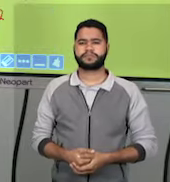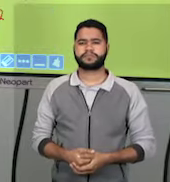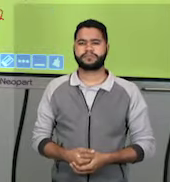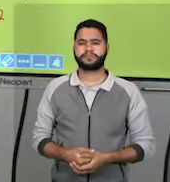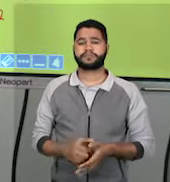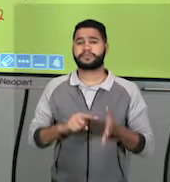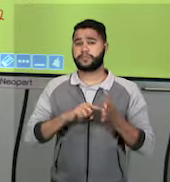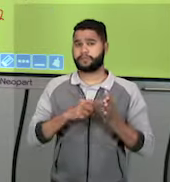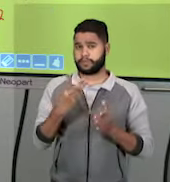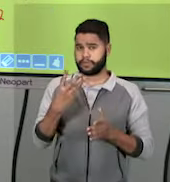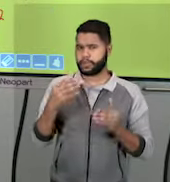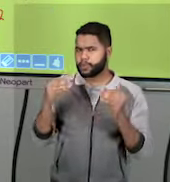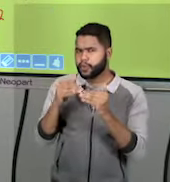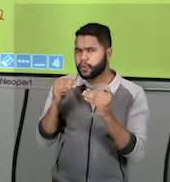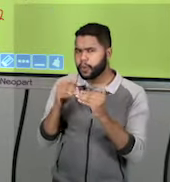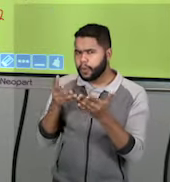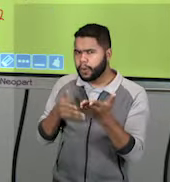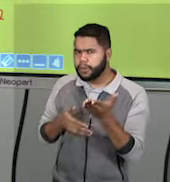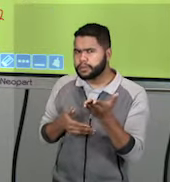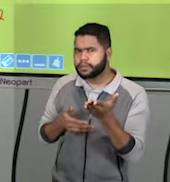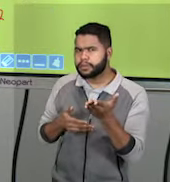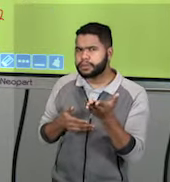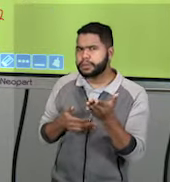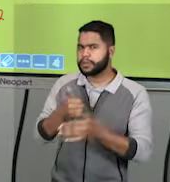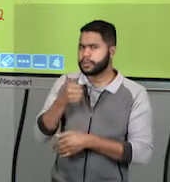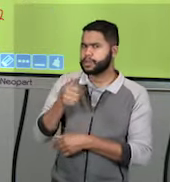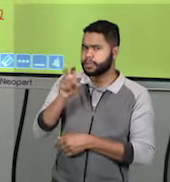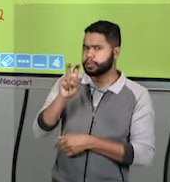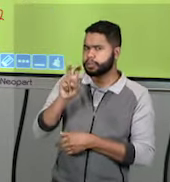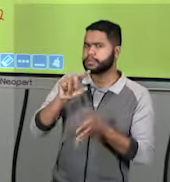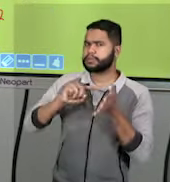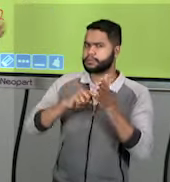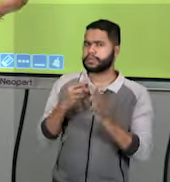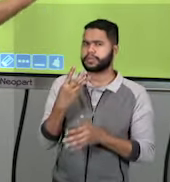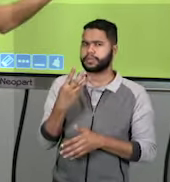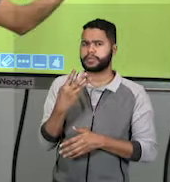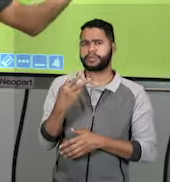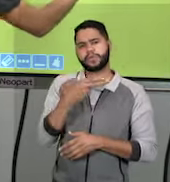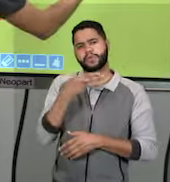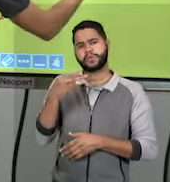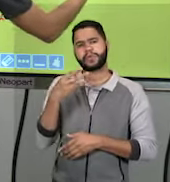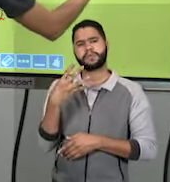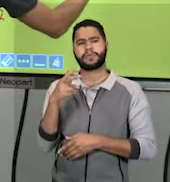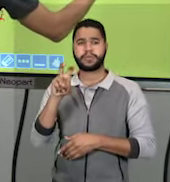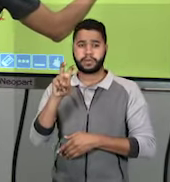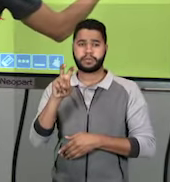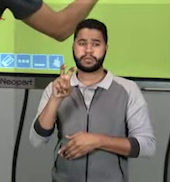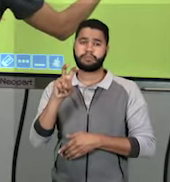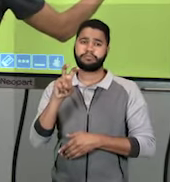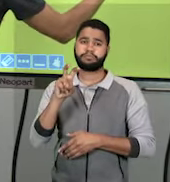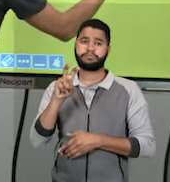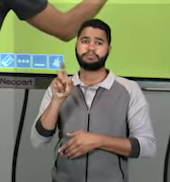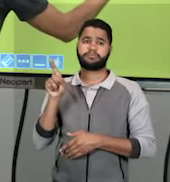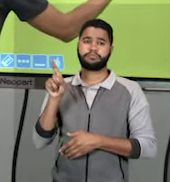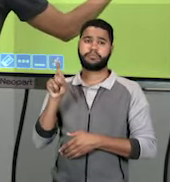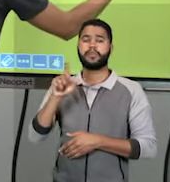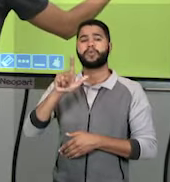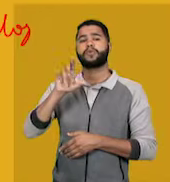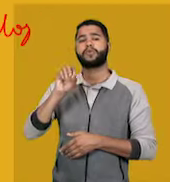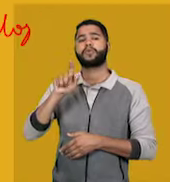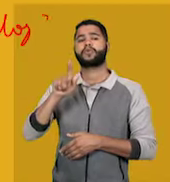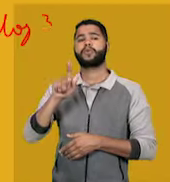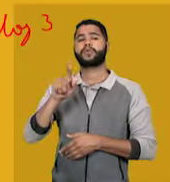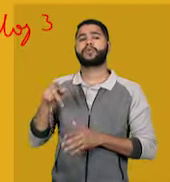Vezes 3, concorda? 15 vezes 3, 45. Aí eu só aumento aqui, ó, log